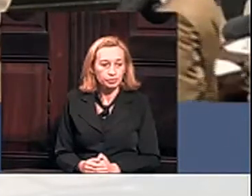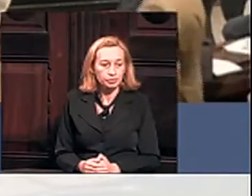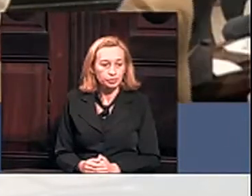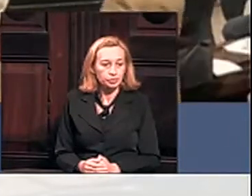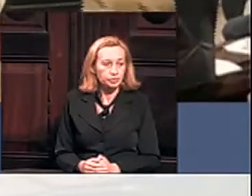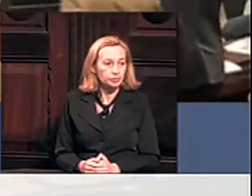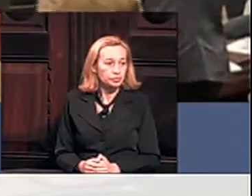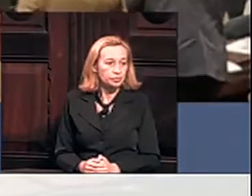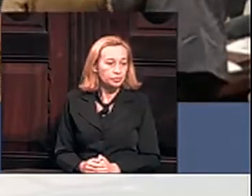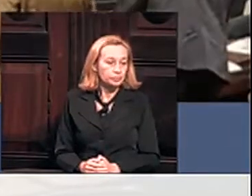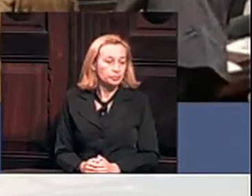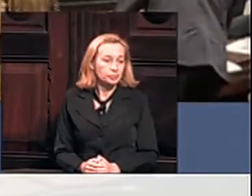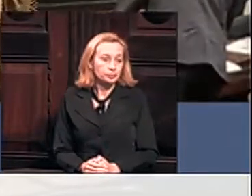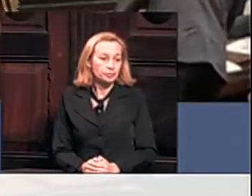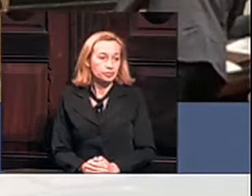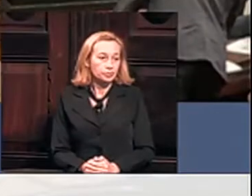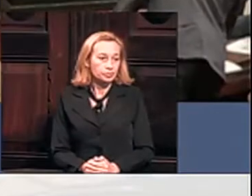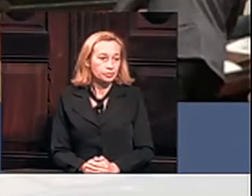Ficaram três destaques.